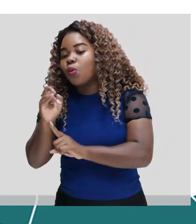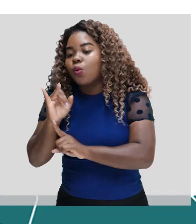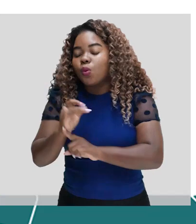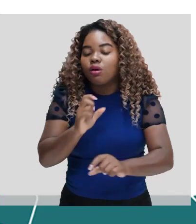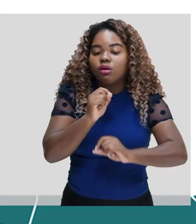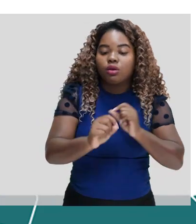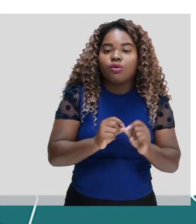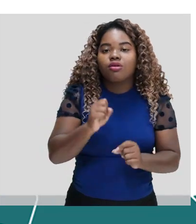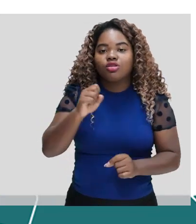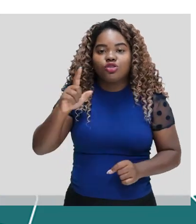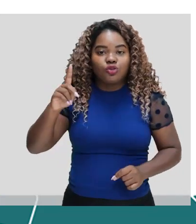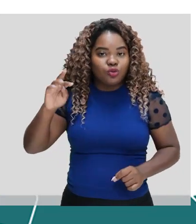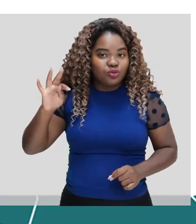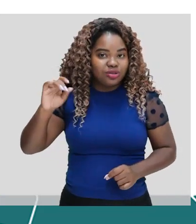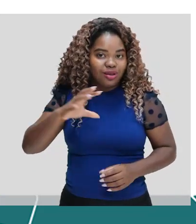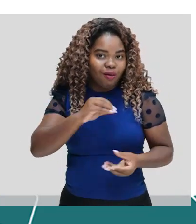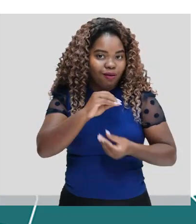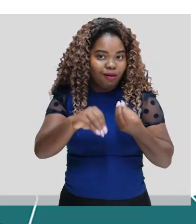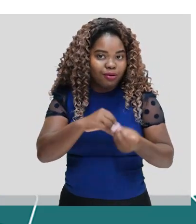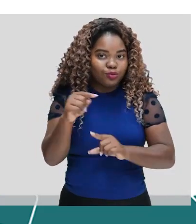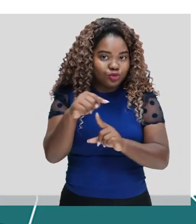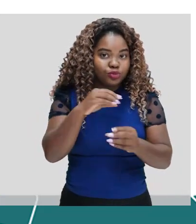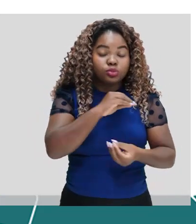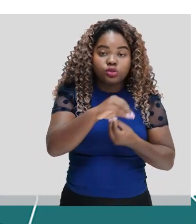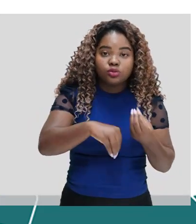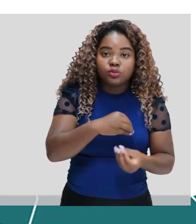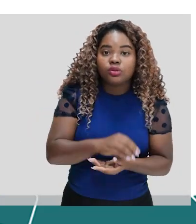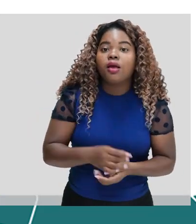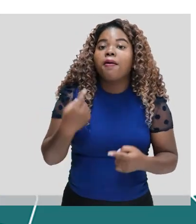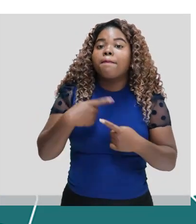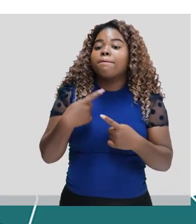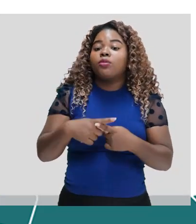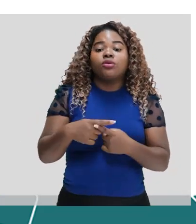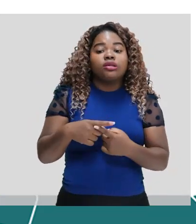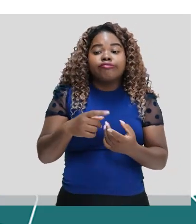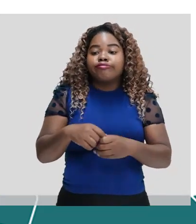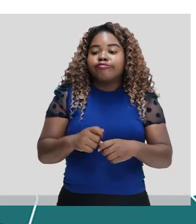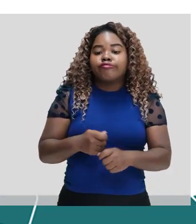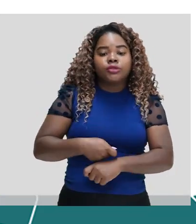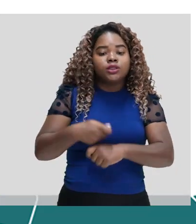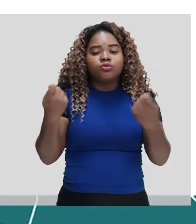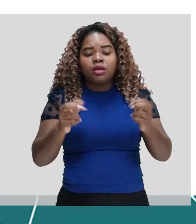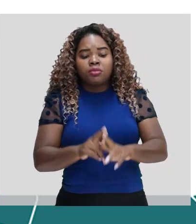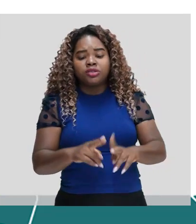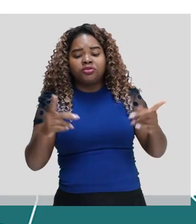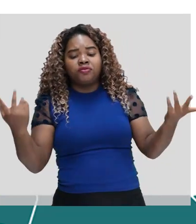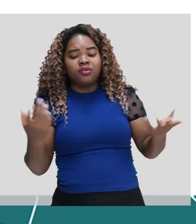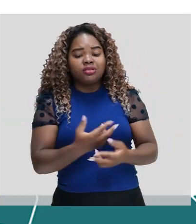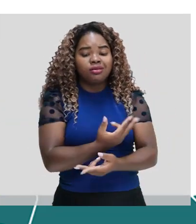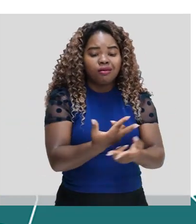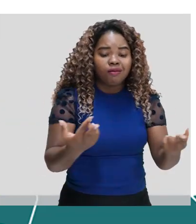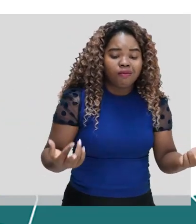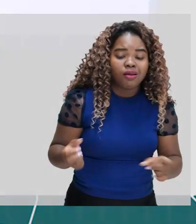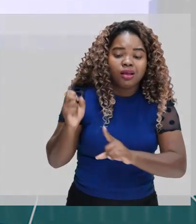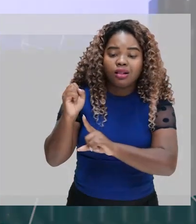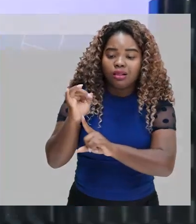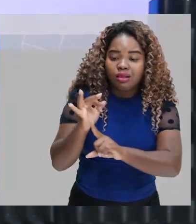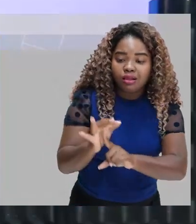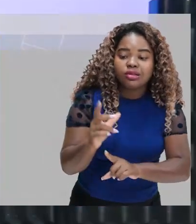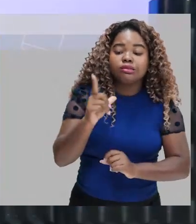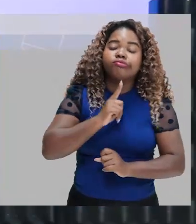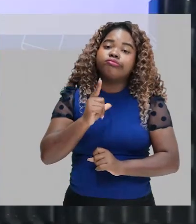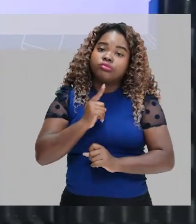uma solução, porque a gente não vai conseguir diferenciar os diversos gases